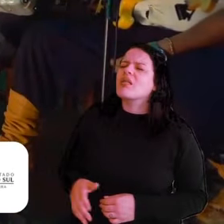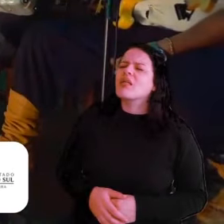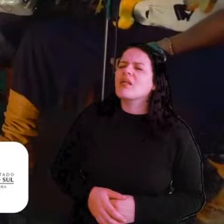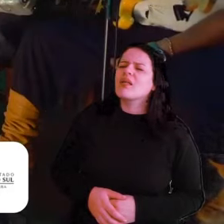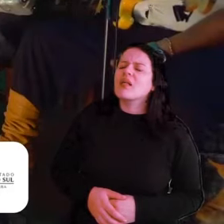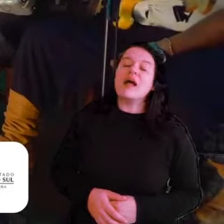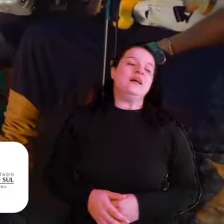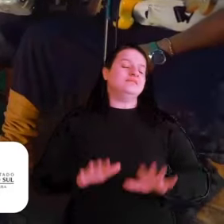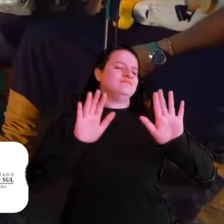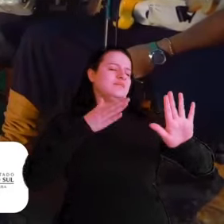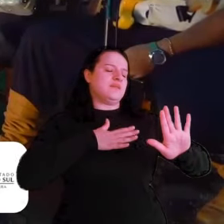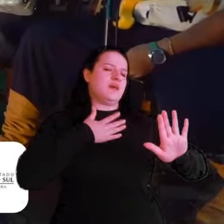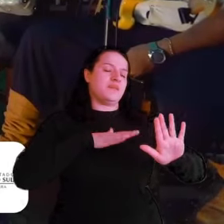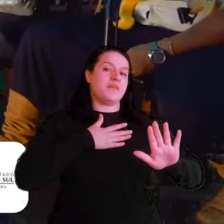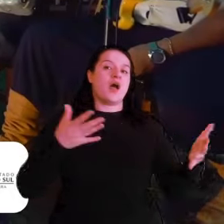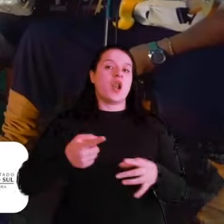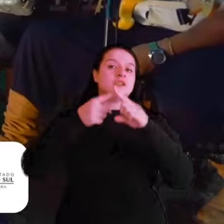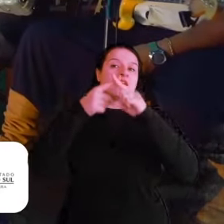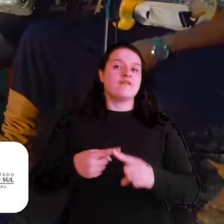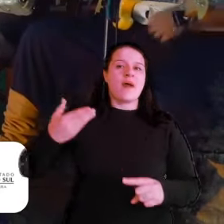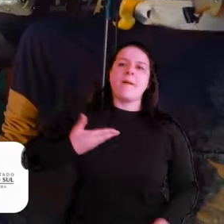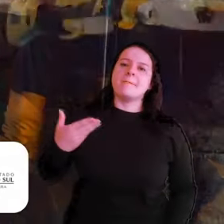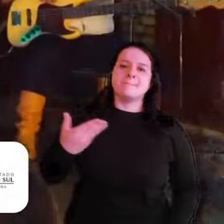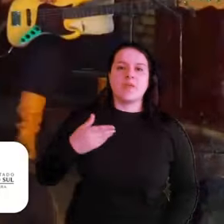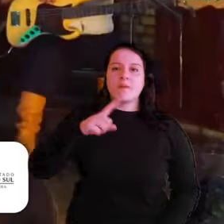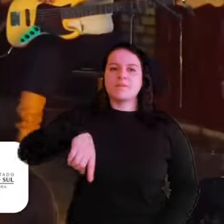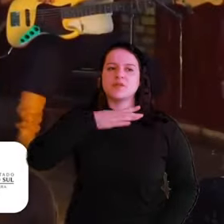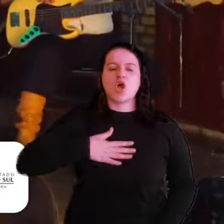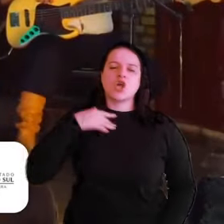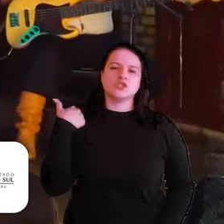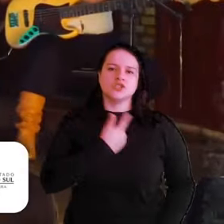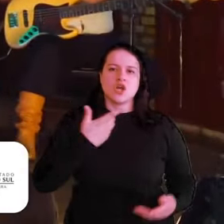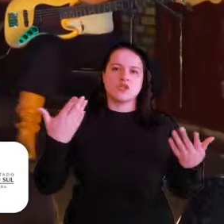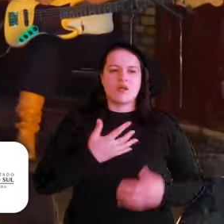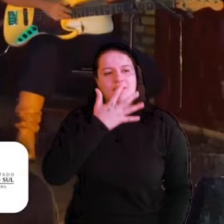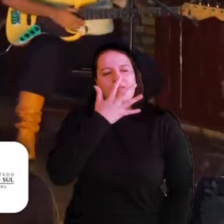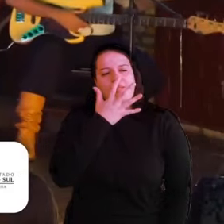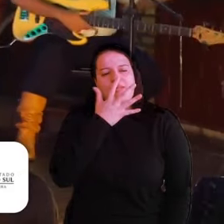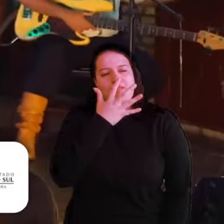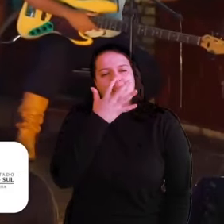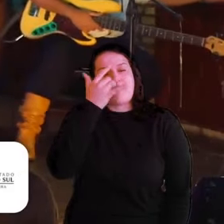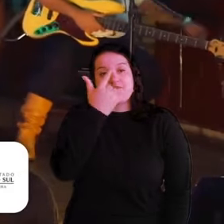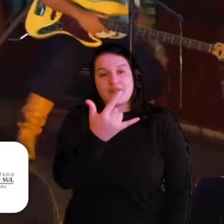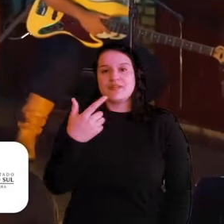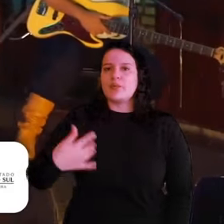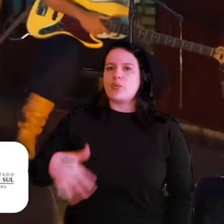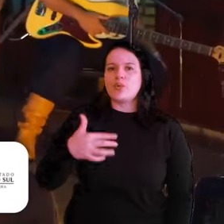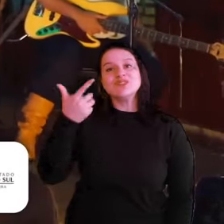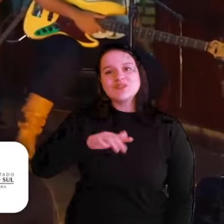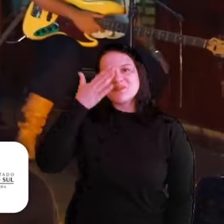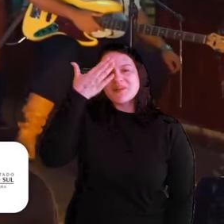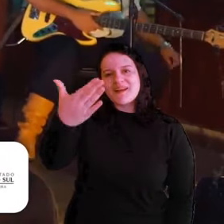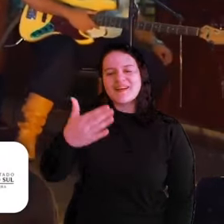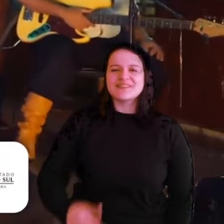Como é que é? Aí vamos fazer o seguinte, vamos largar um desafio para os amigos e fãs que estão nos assistindo. Muito mais uma vez, muito